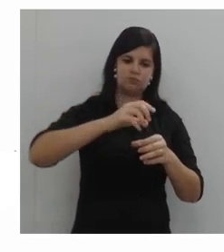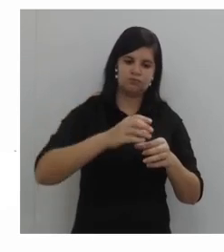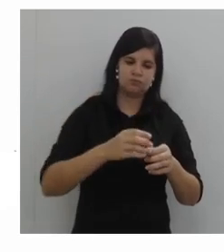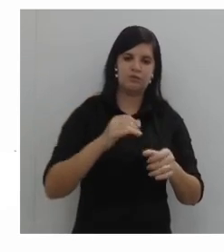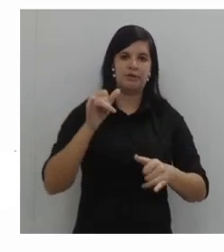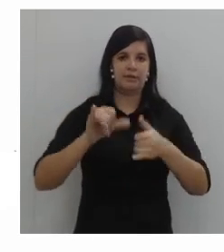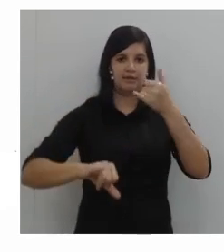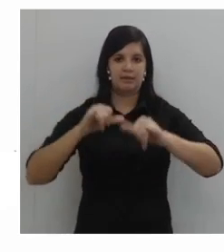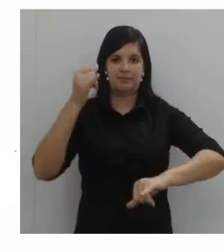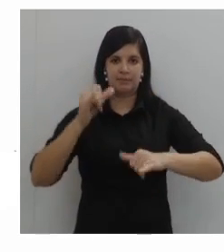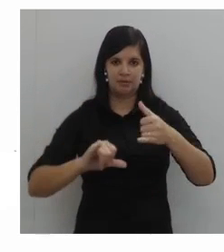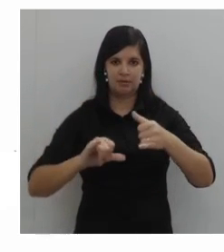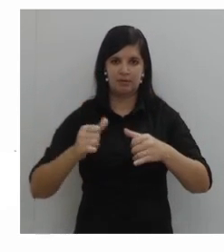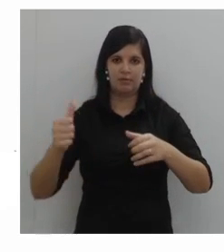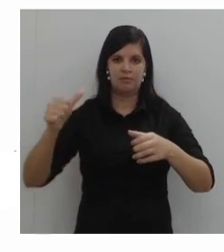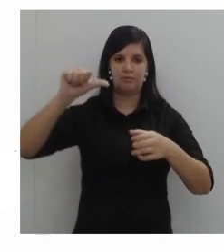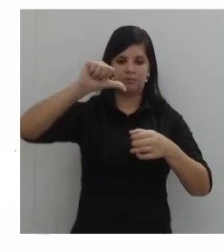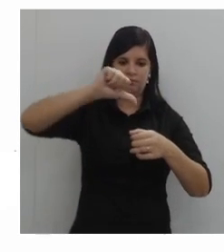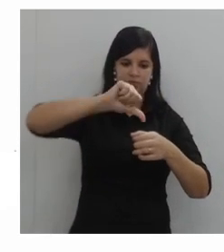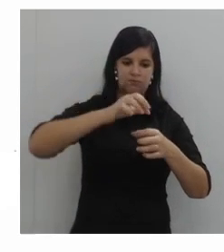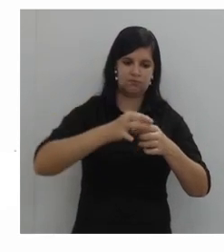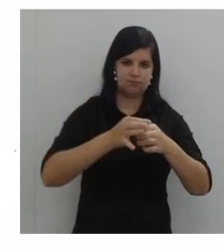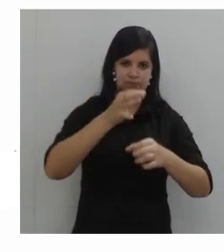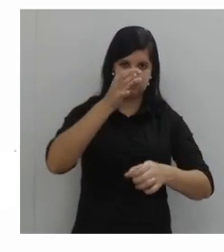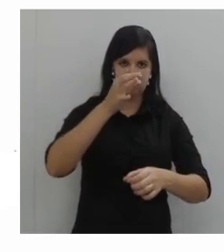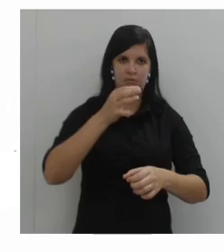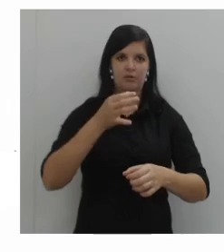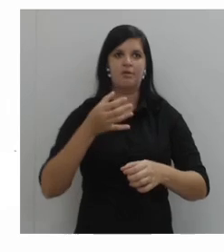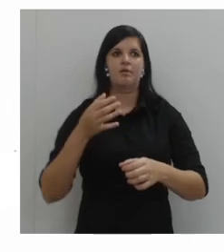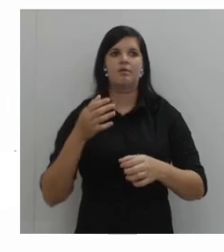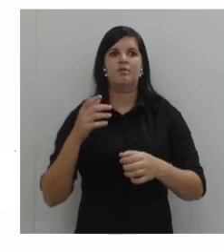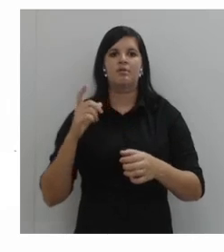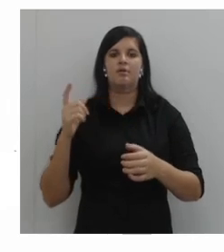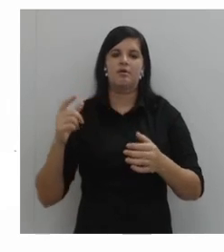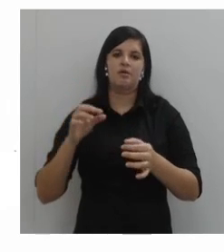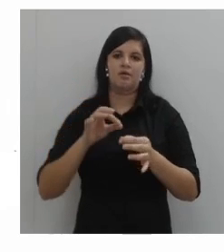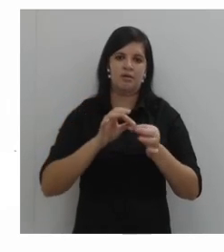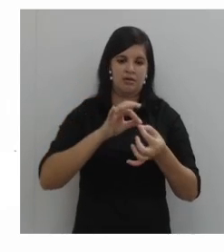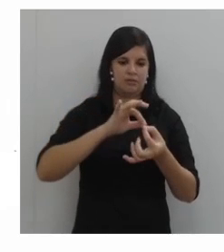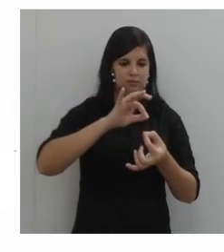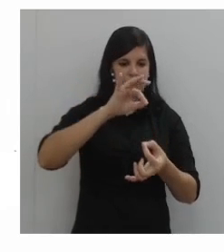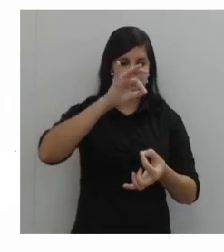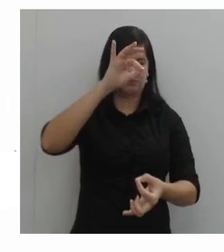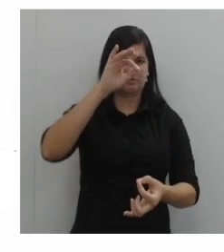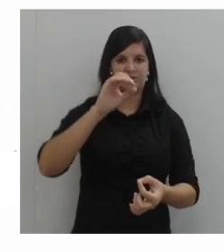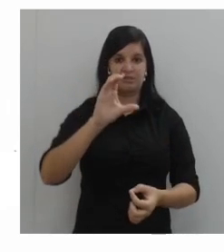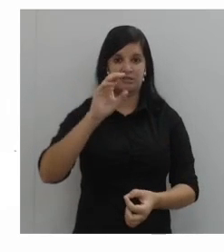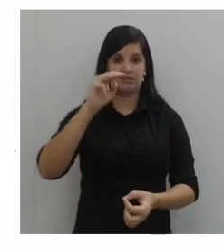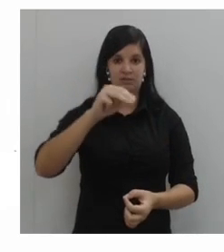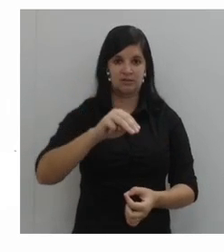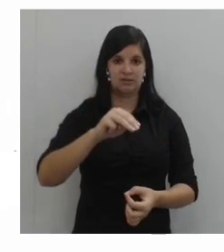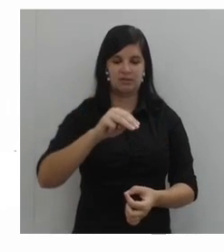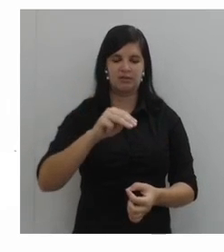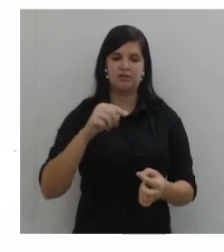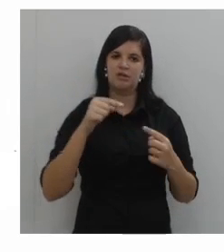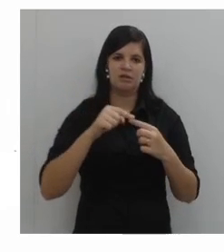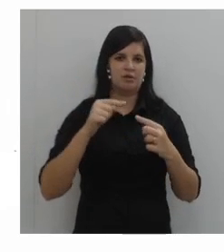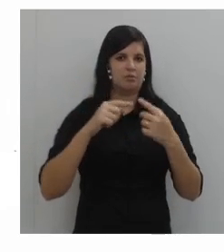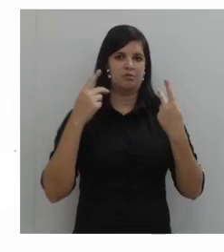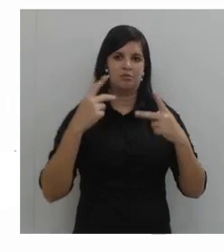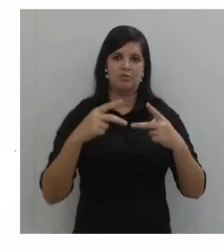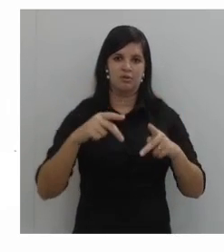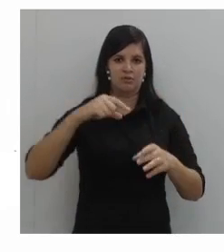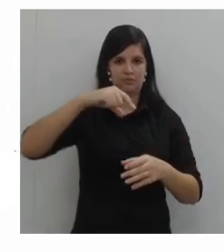produto químico colocado na proveta atinge uma altura em centímetros de acordo com o número